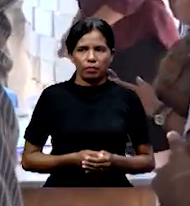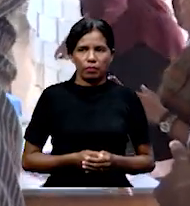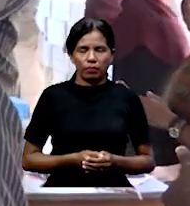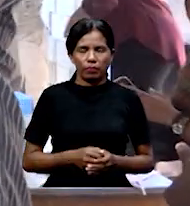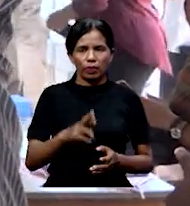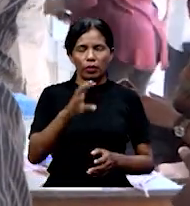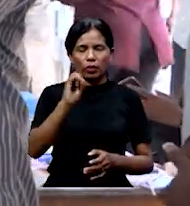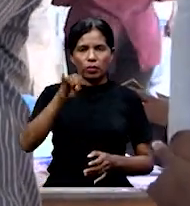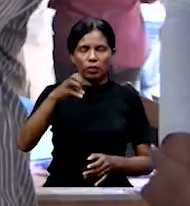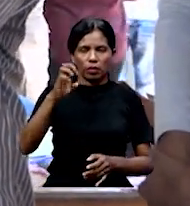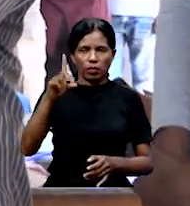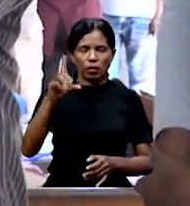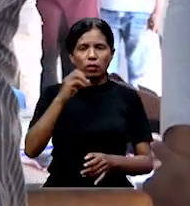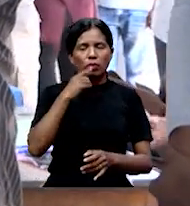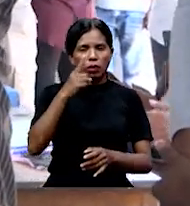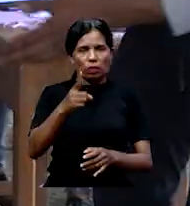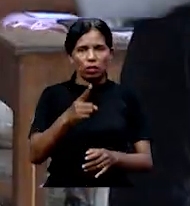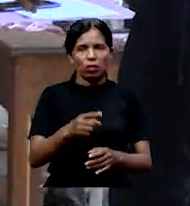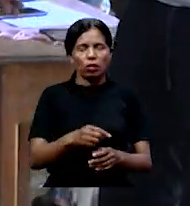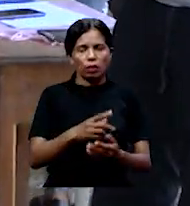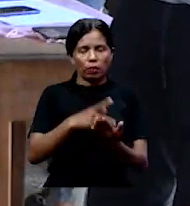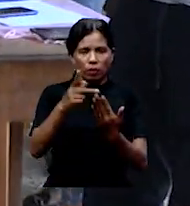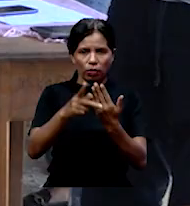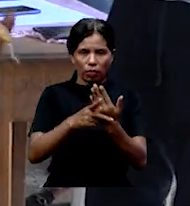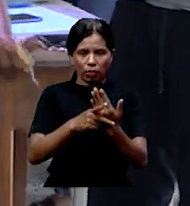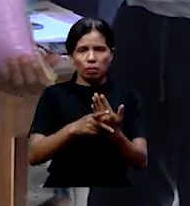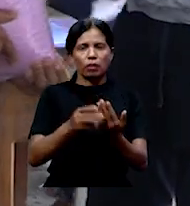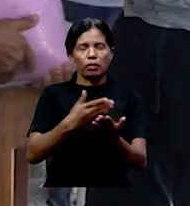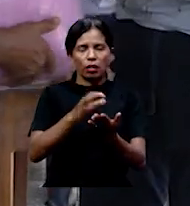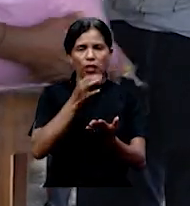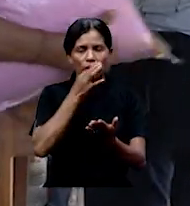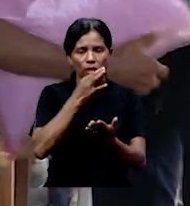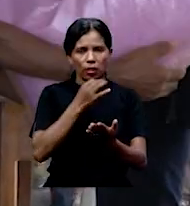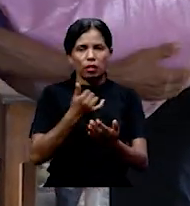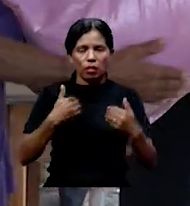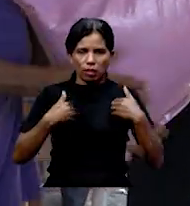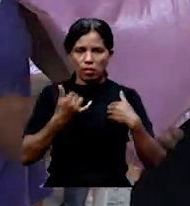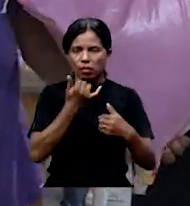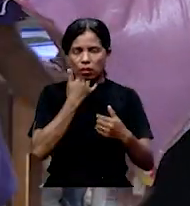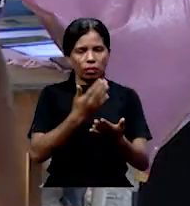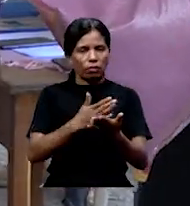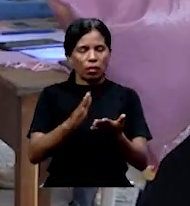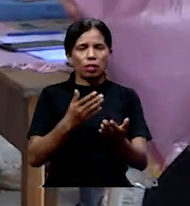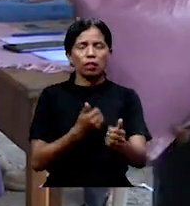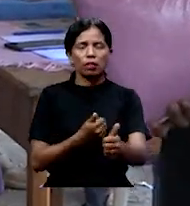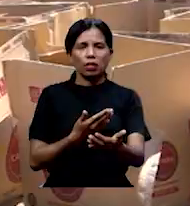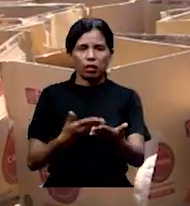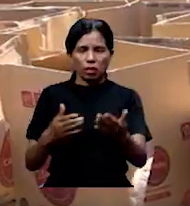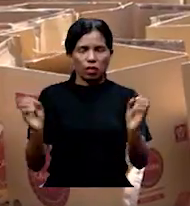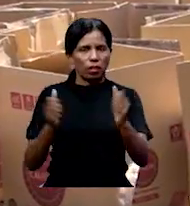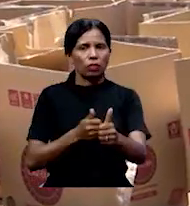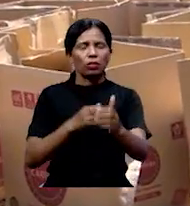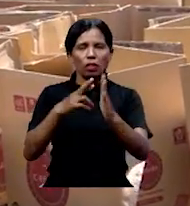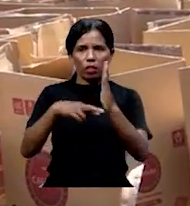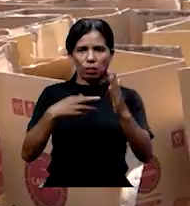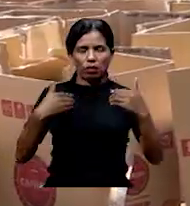Rogério Tiago Lobato hatu lamentação ne tamba programa cesta básica ne considera iha irregularidade tamba fahe sasan latu irregulamento ne be iha ho situação